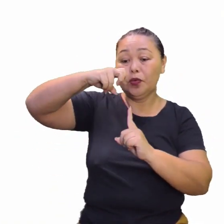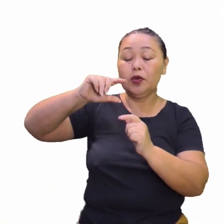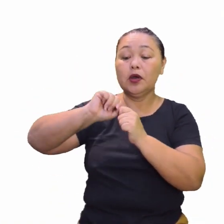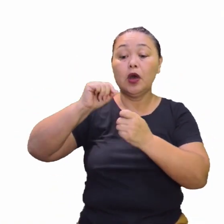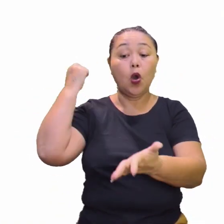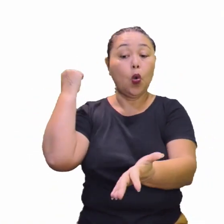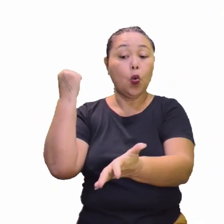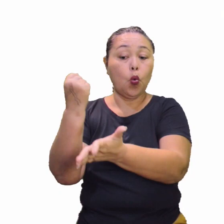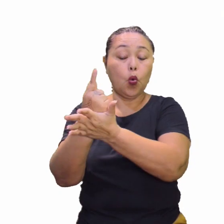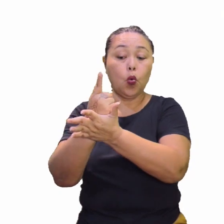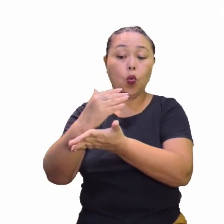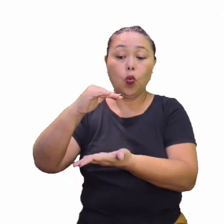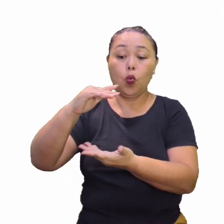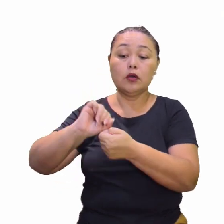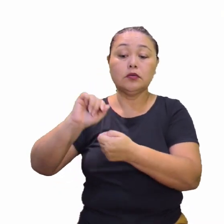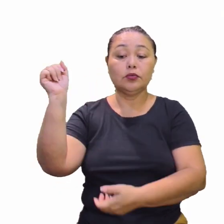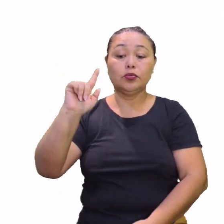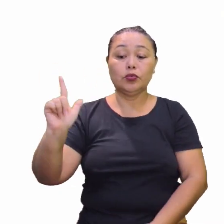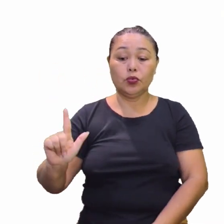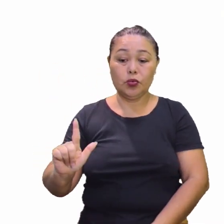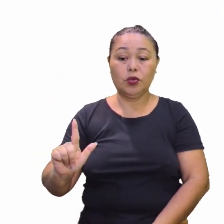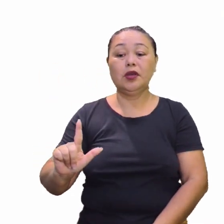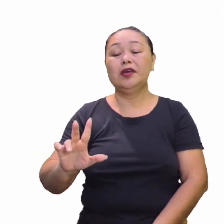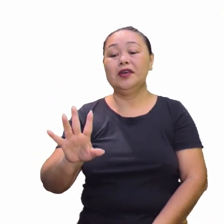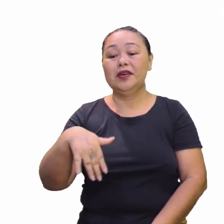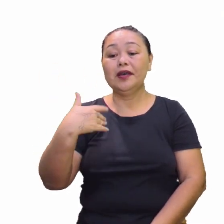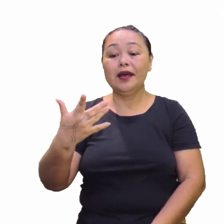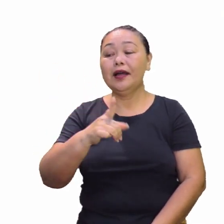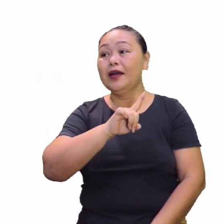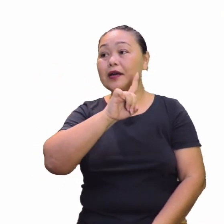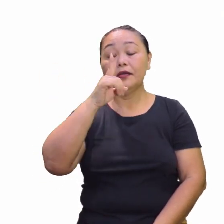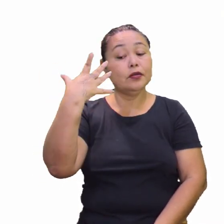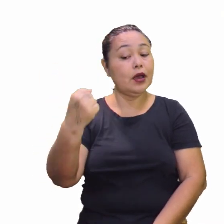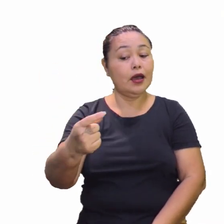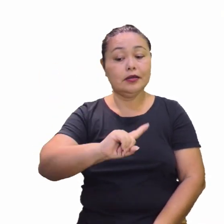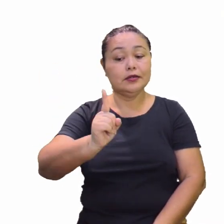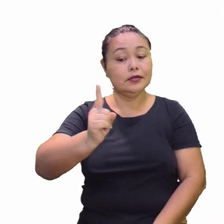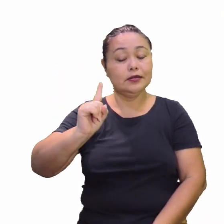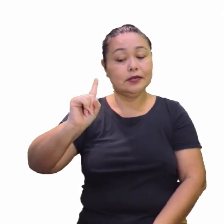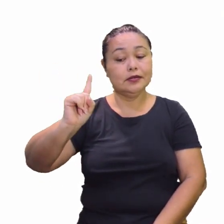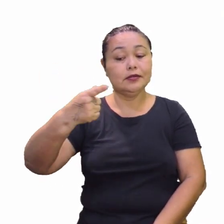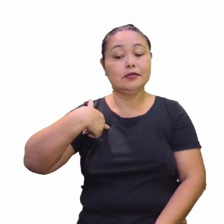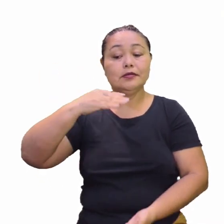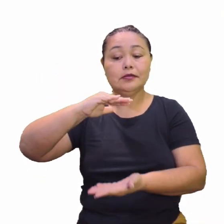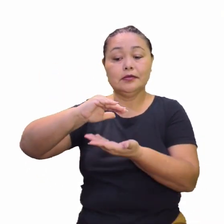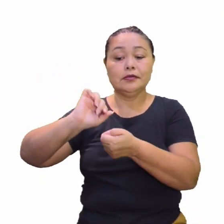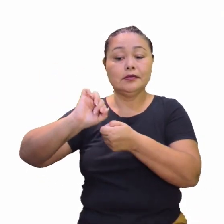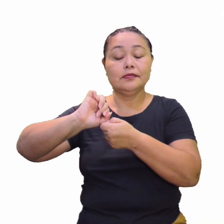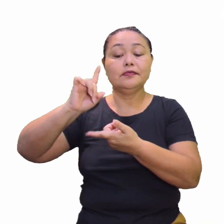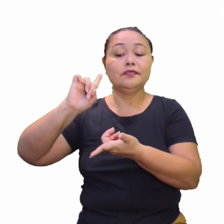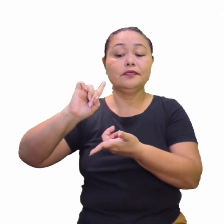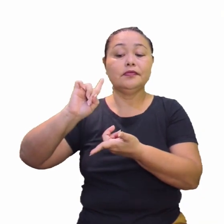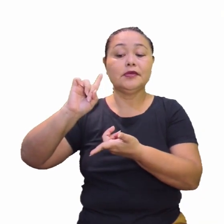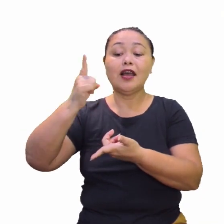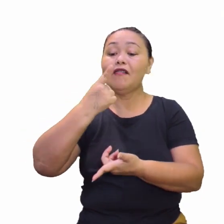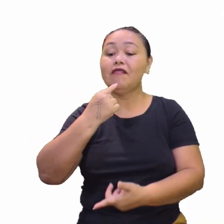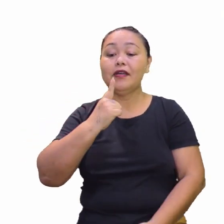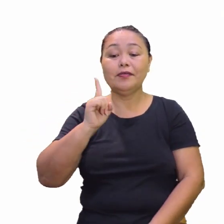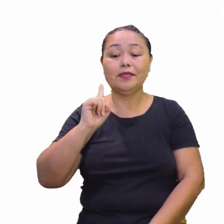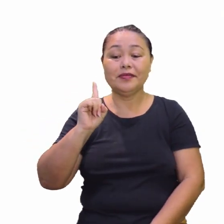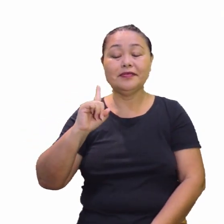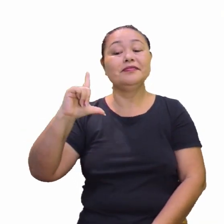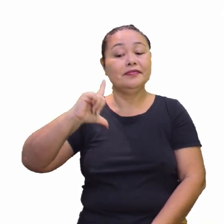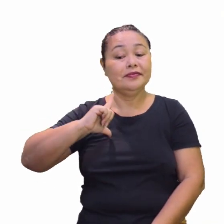só compram se a latinha for azul. Ah, é? É, o pessoal lá não aceita comprar aquele refrigerante na latinha